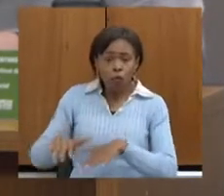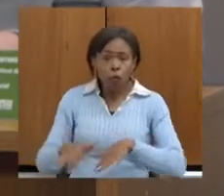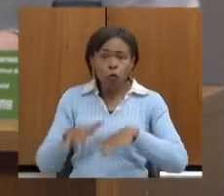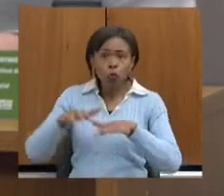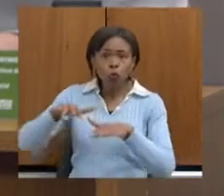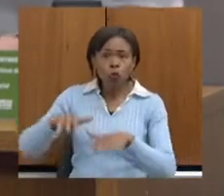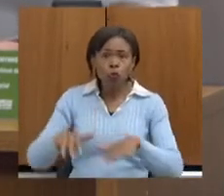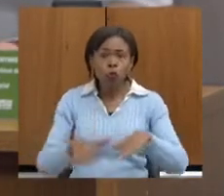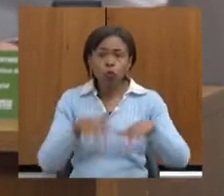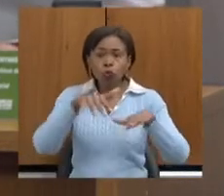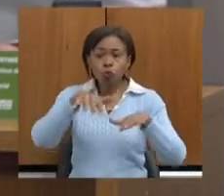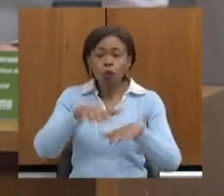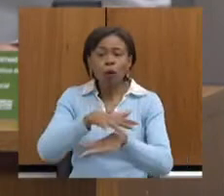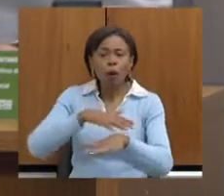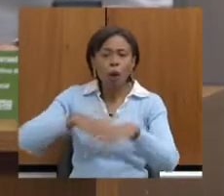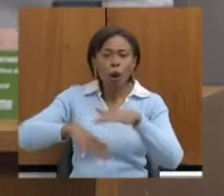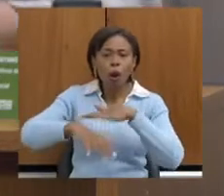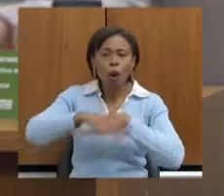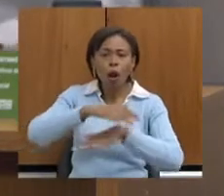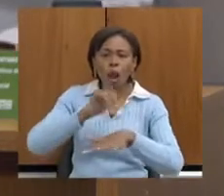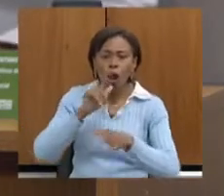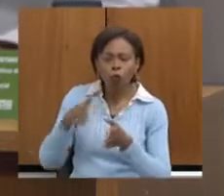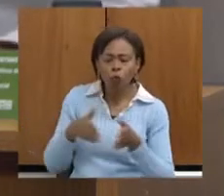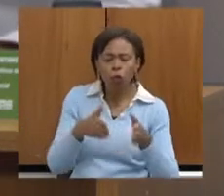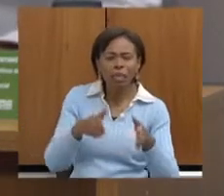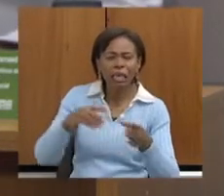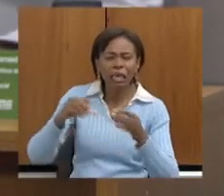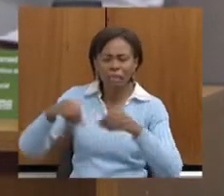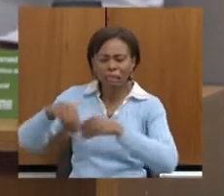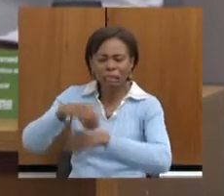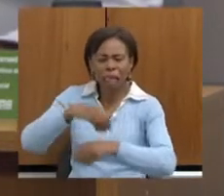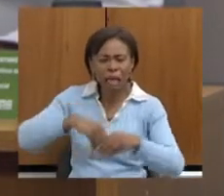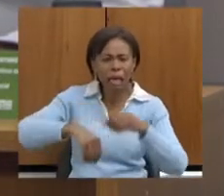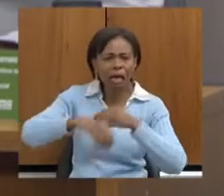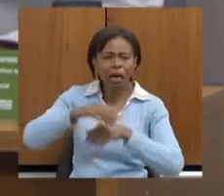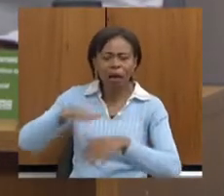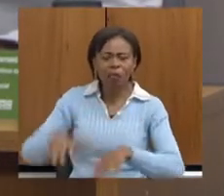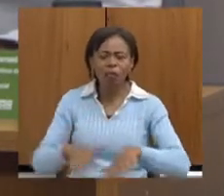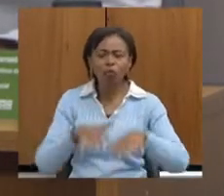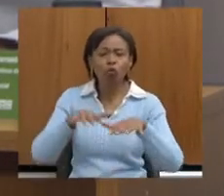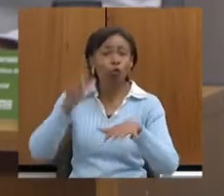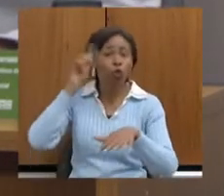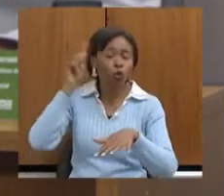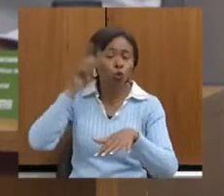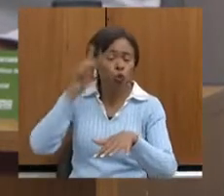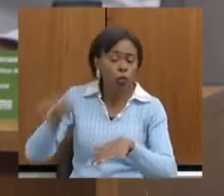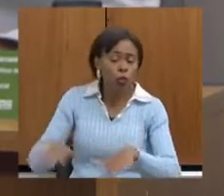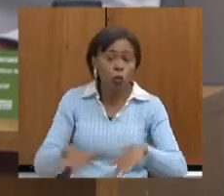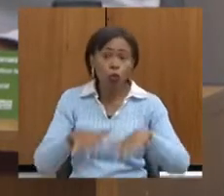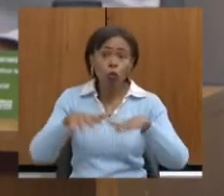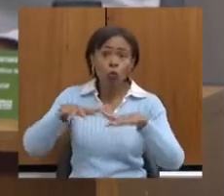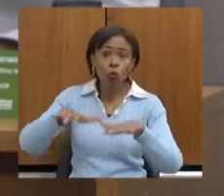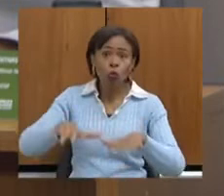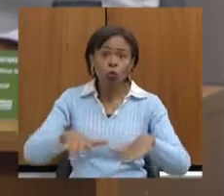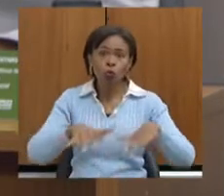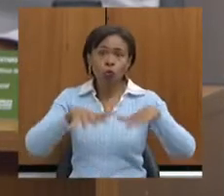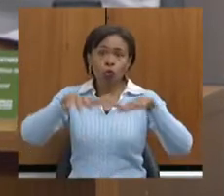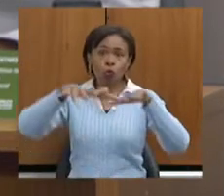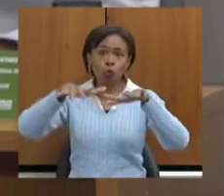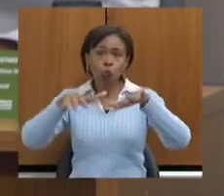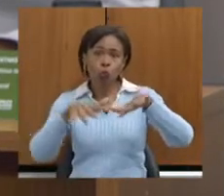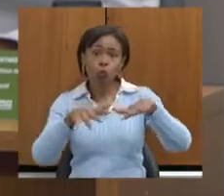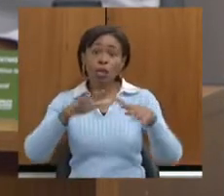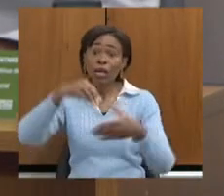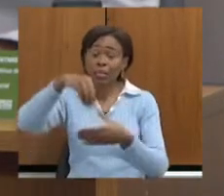correndo dentro do rir todos os dias né a gente sabe que todo dia elas correm então condicionamento ela vai só aumentando o